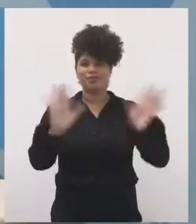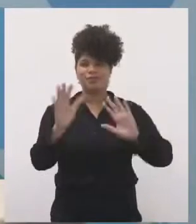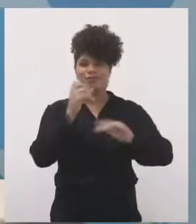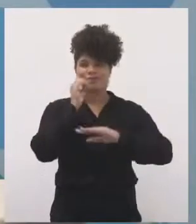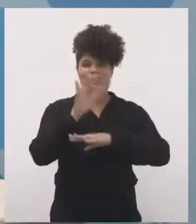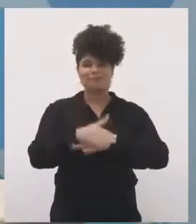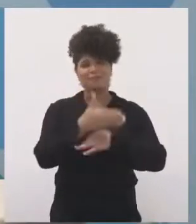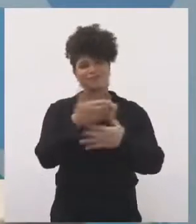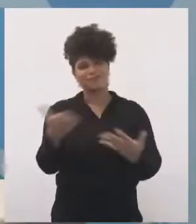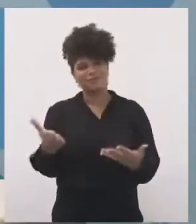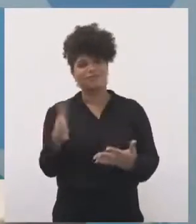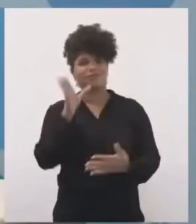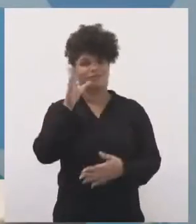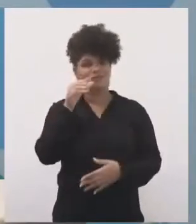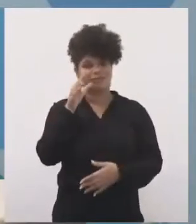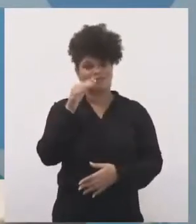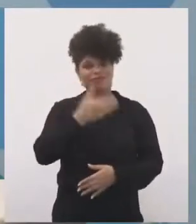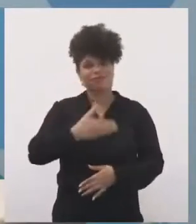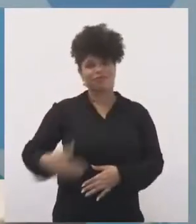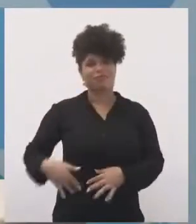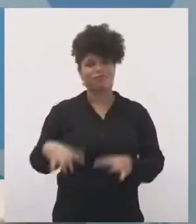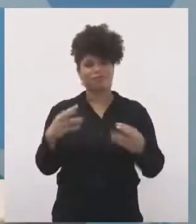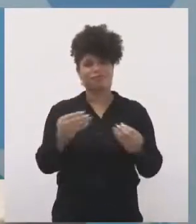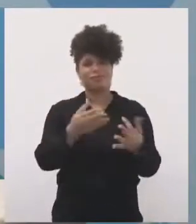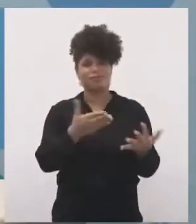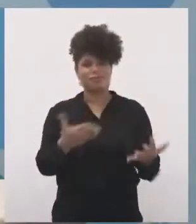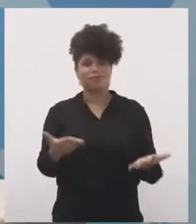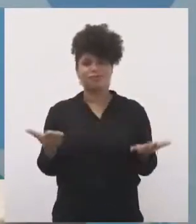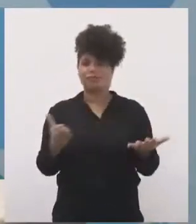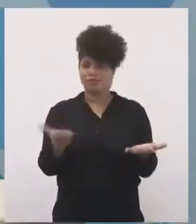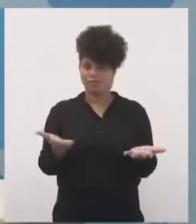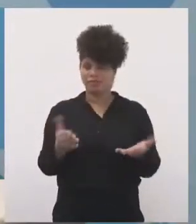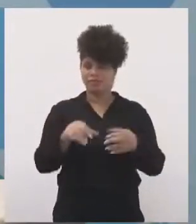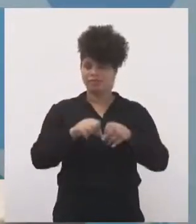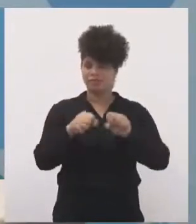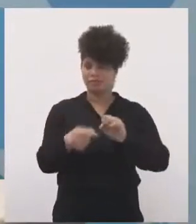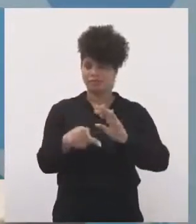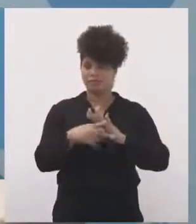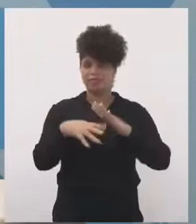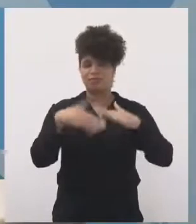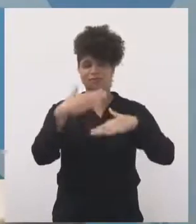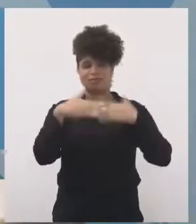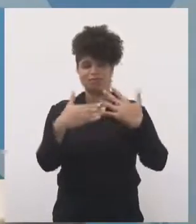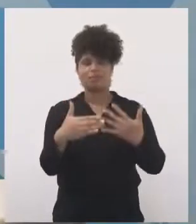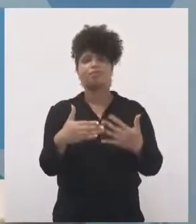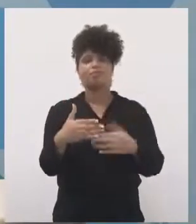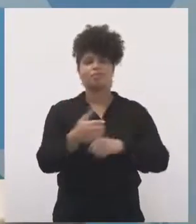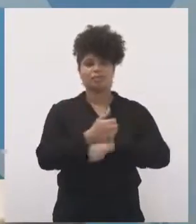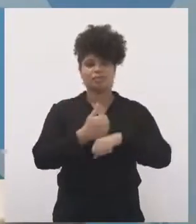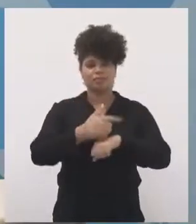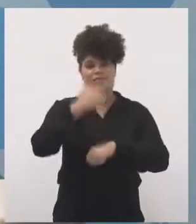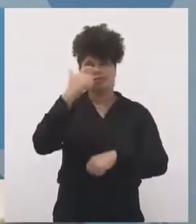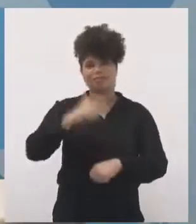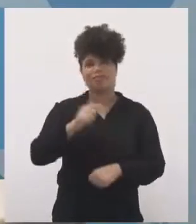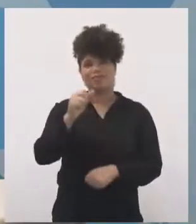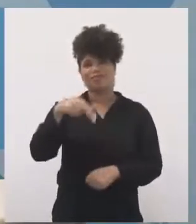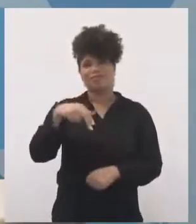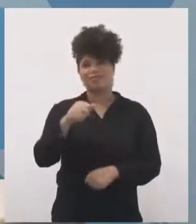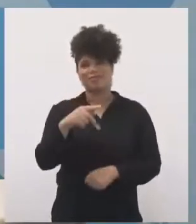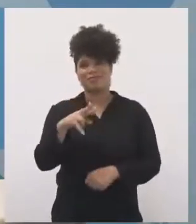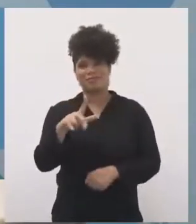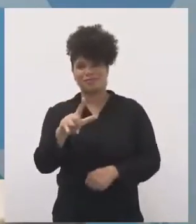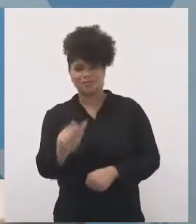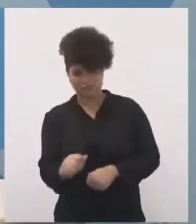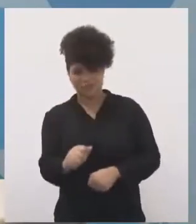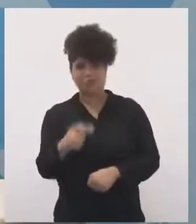tarde, servidores, sejam todos bem-vindos a mais uma formação nossa aqui no canal Desenvolvimento Profissional. Eu, Ana Paula Marola,